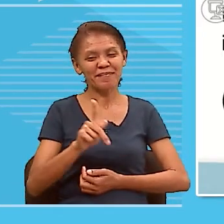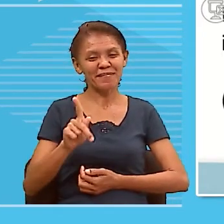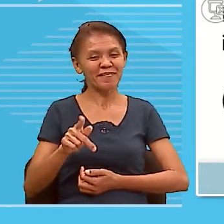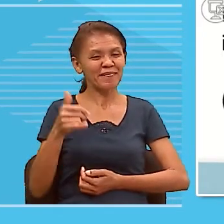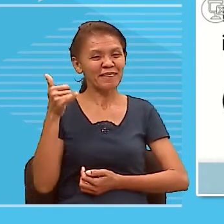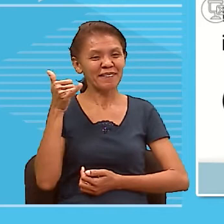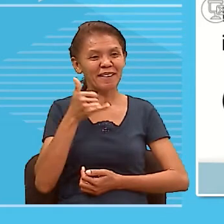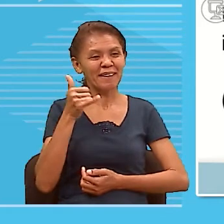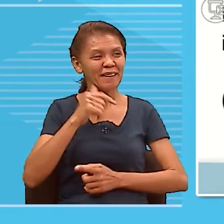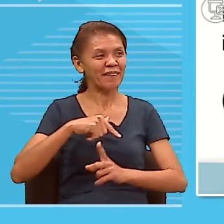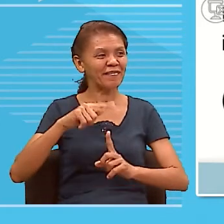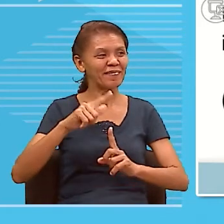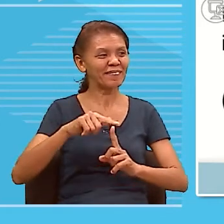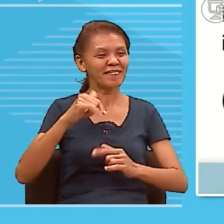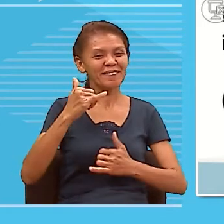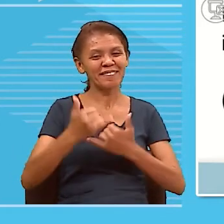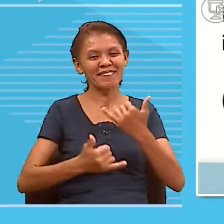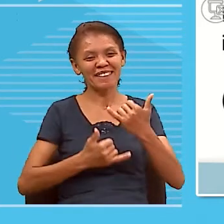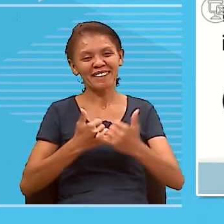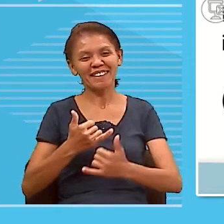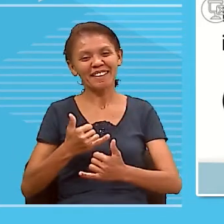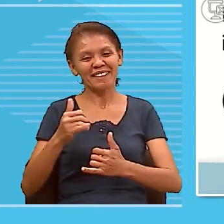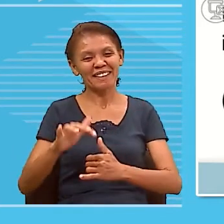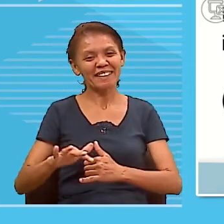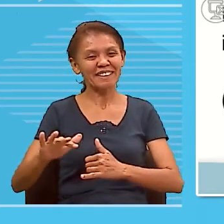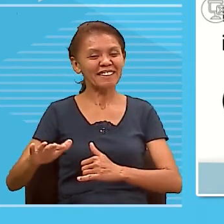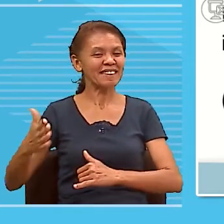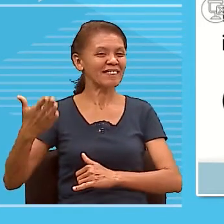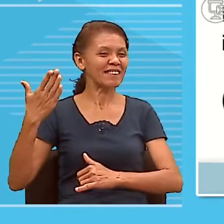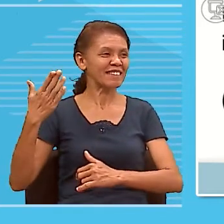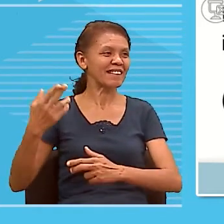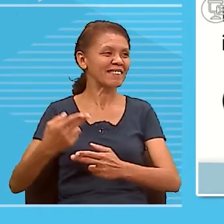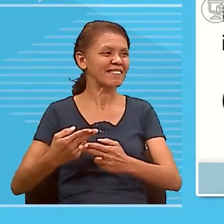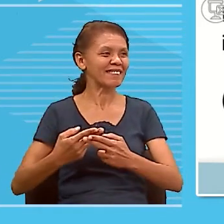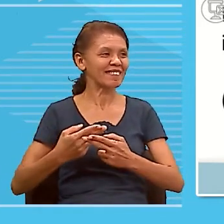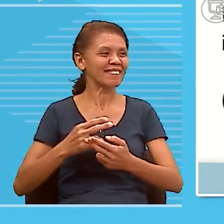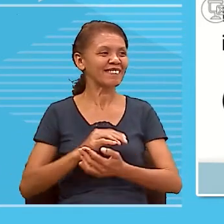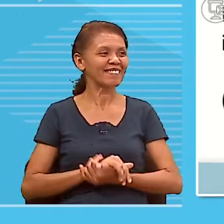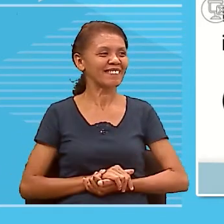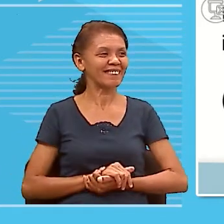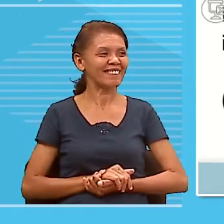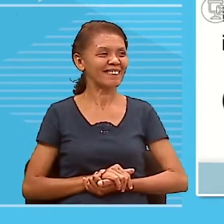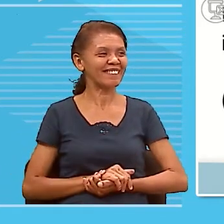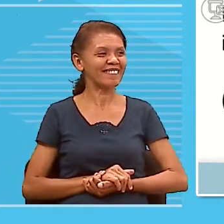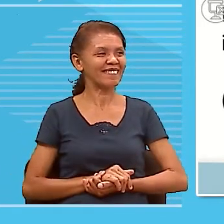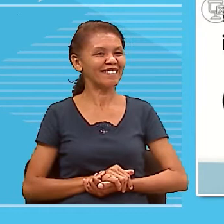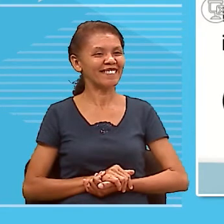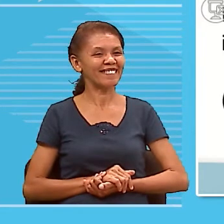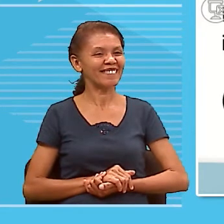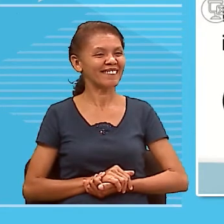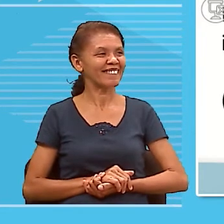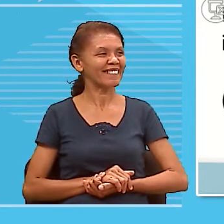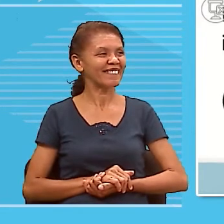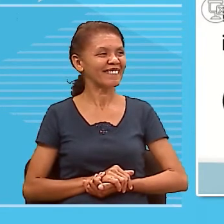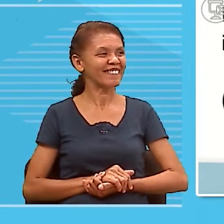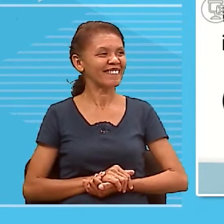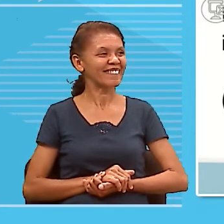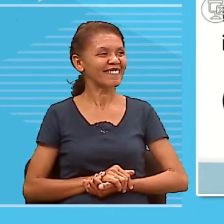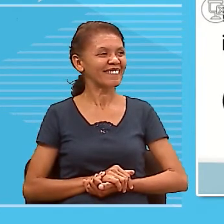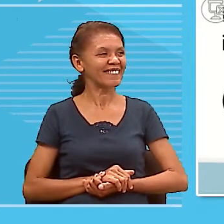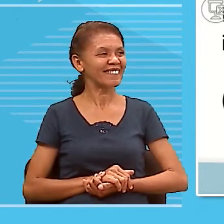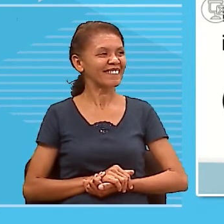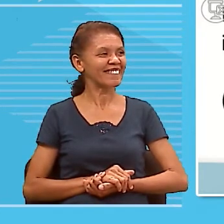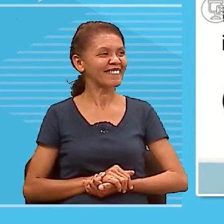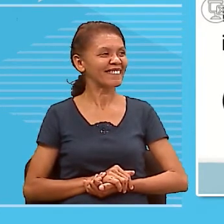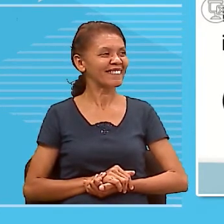a galera usava rapaz um pau melado de alguma coisa a turma saiu de um bairro